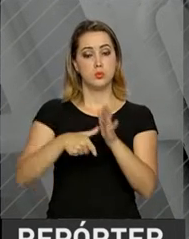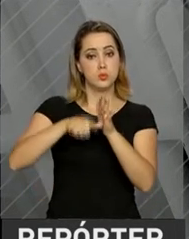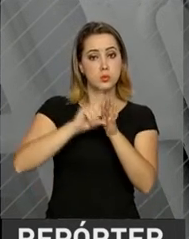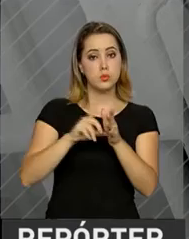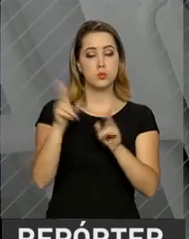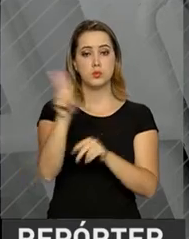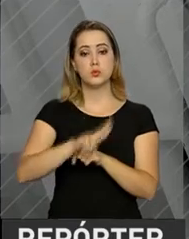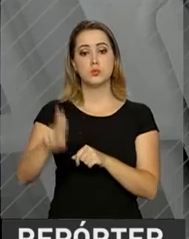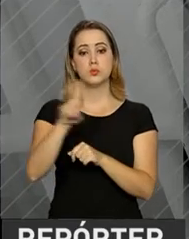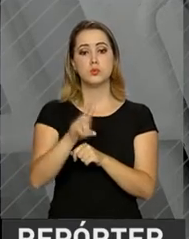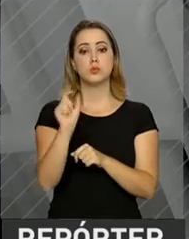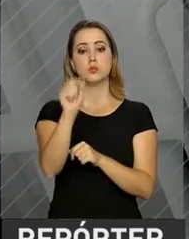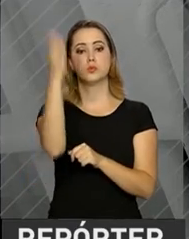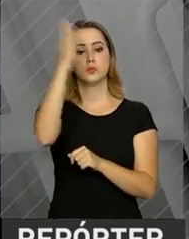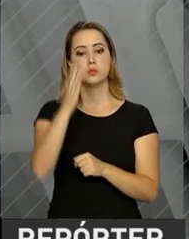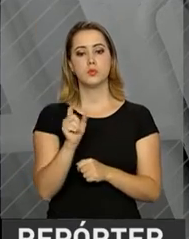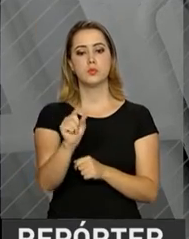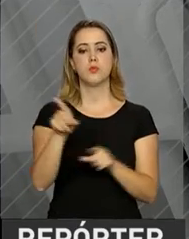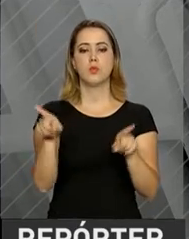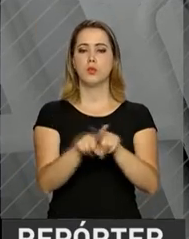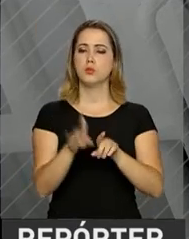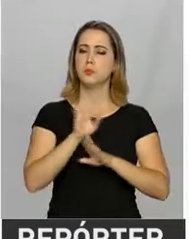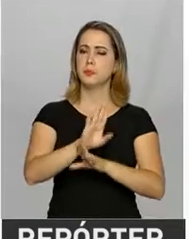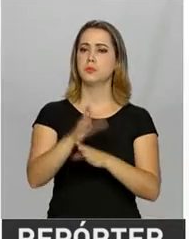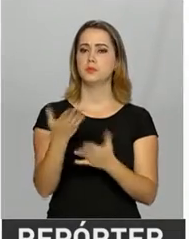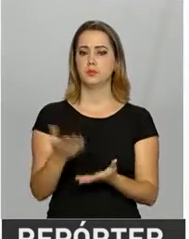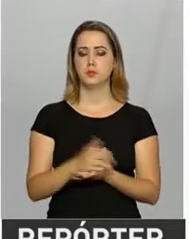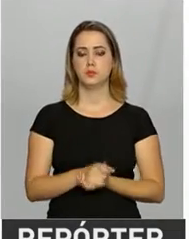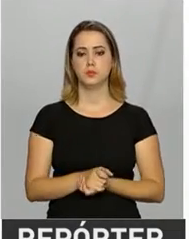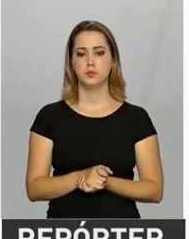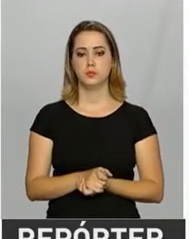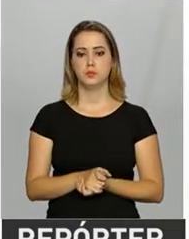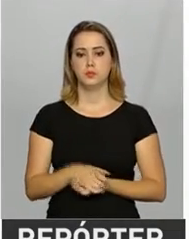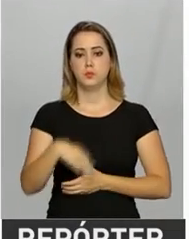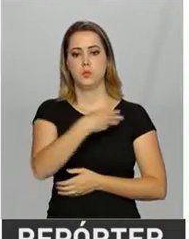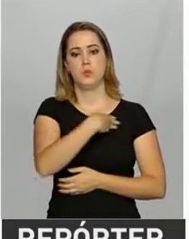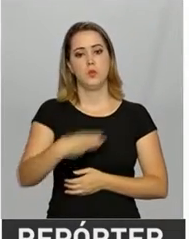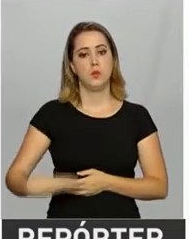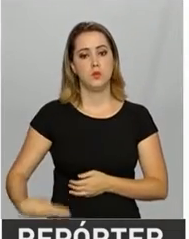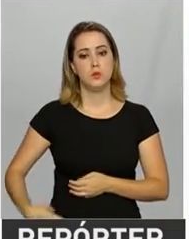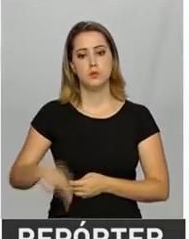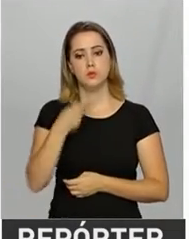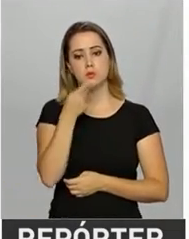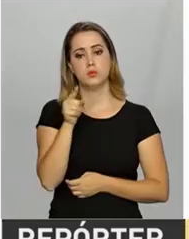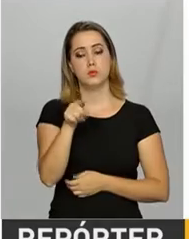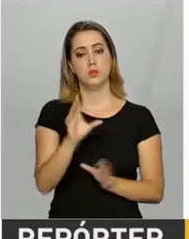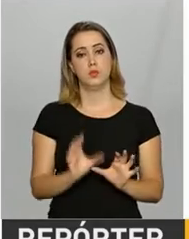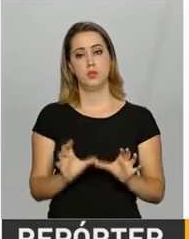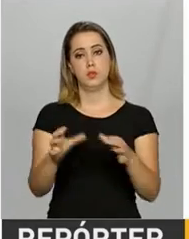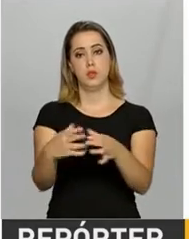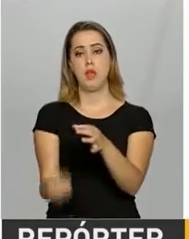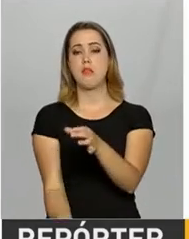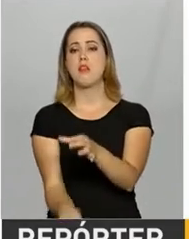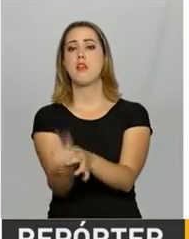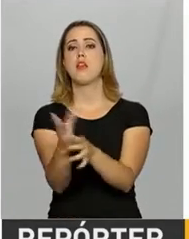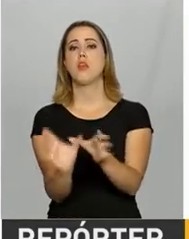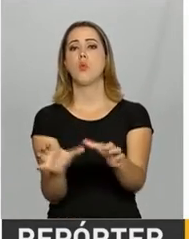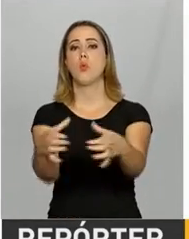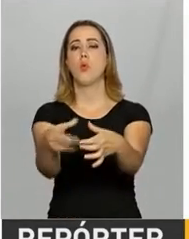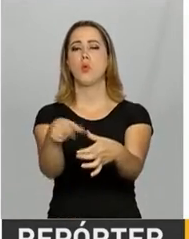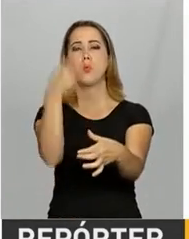eventos sediados pelo brasil também serão reforçados o ministro disse que vai criar uma unidade de inteligência agora encanta